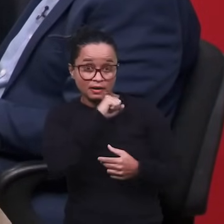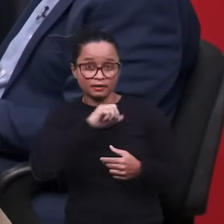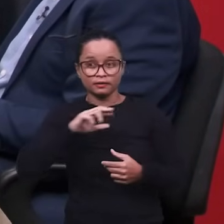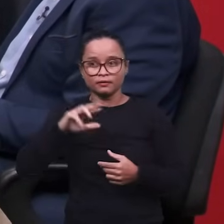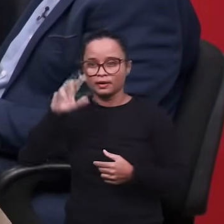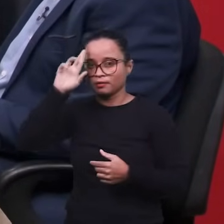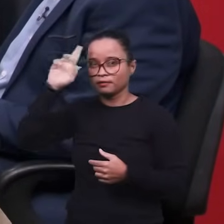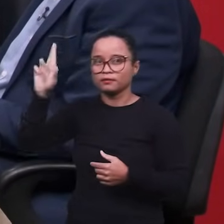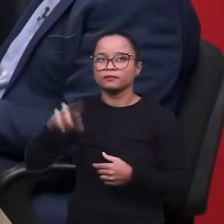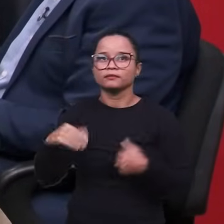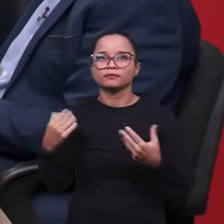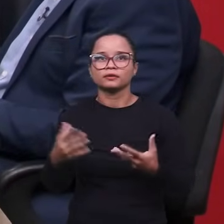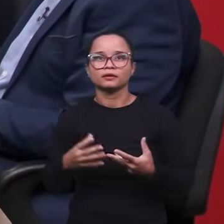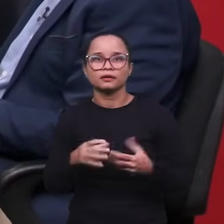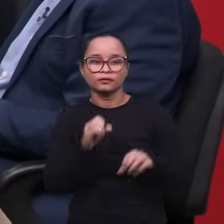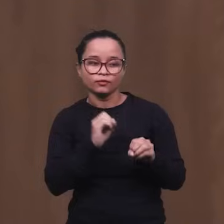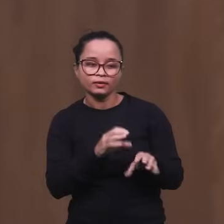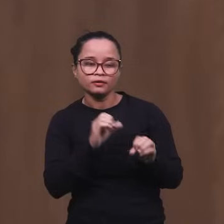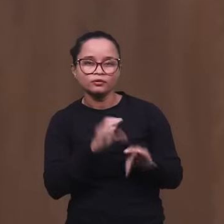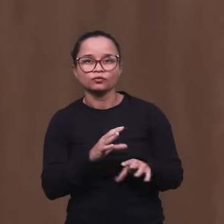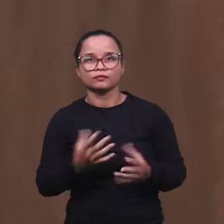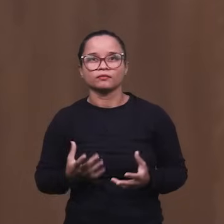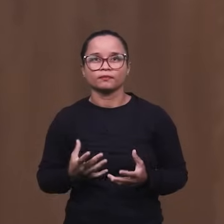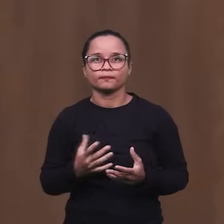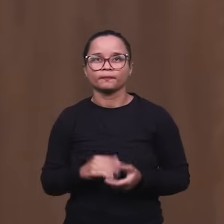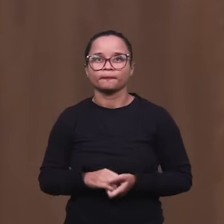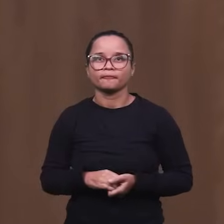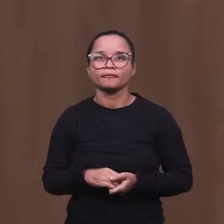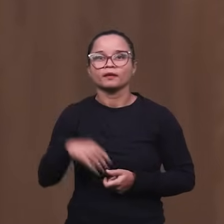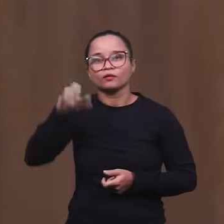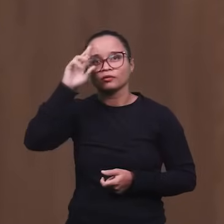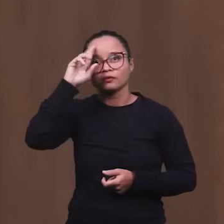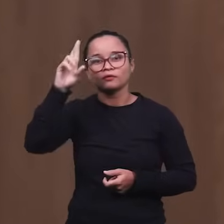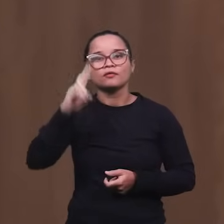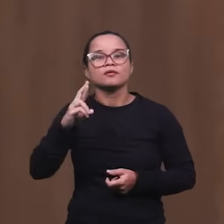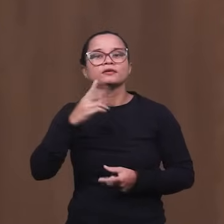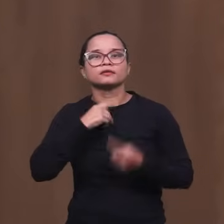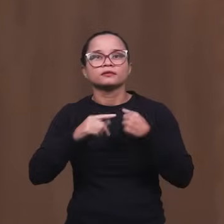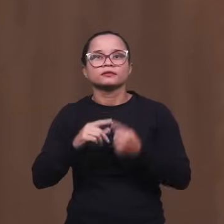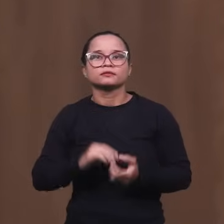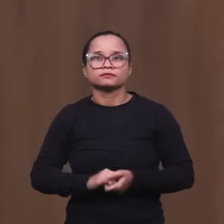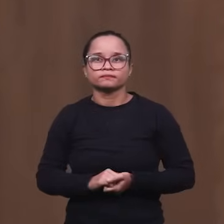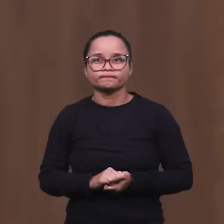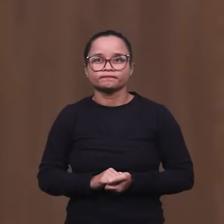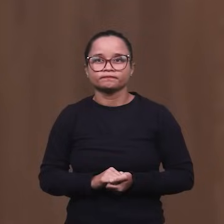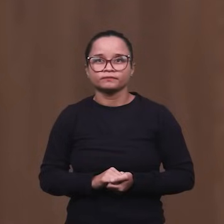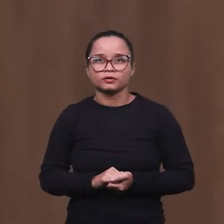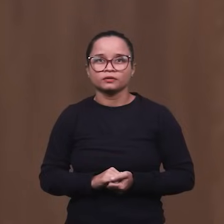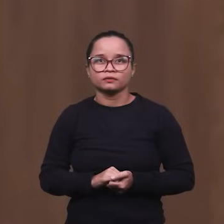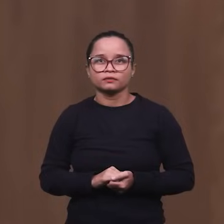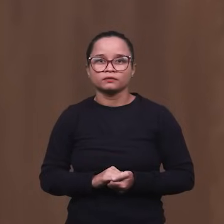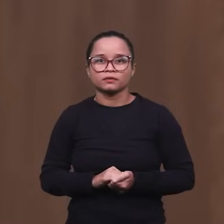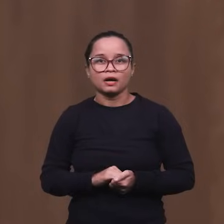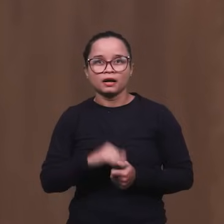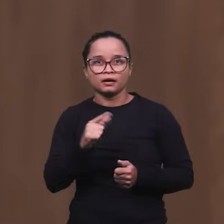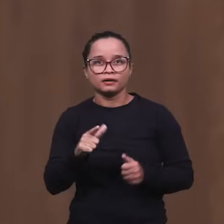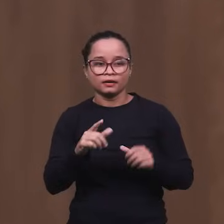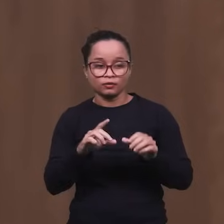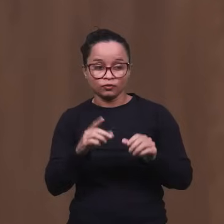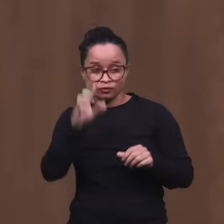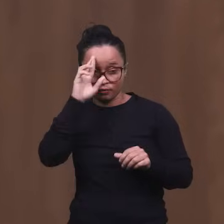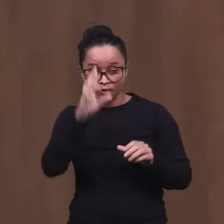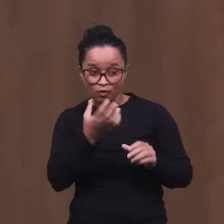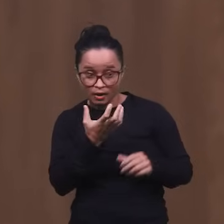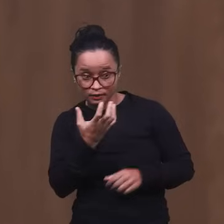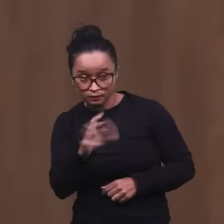seja, tem coisa do dia a dia da criação. O Senhor não quer usar o nome do Senhor, o Senhor não permitiu, o Senhor